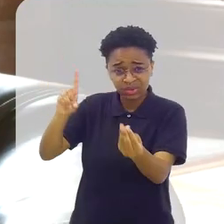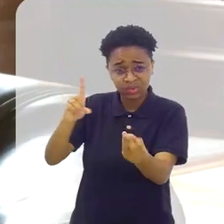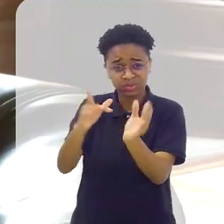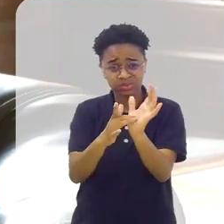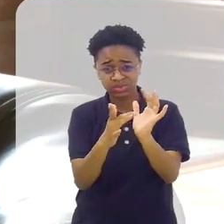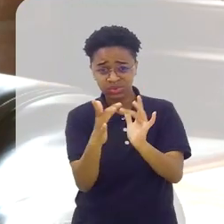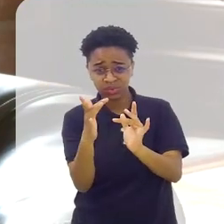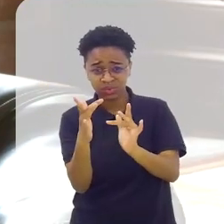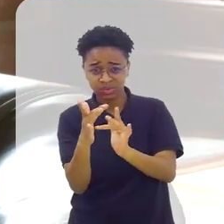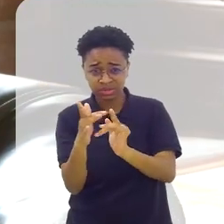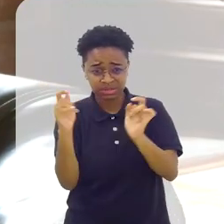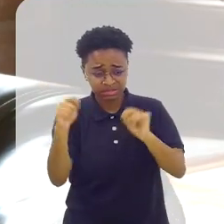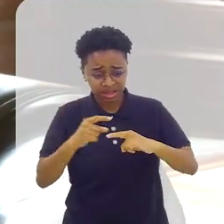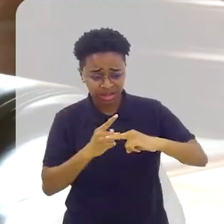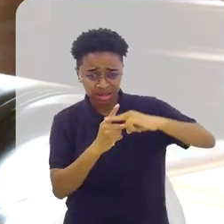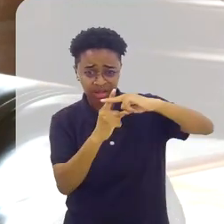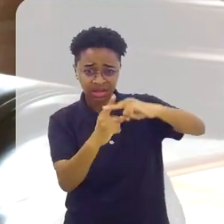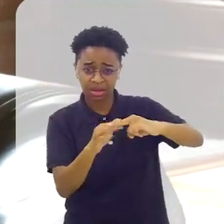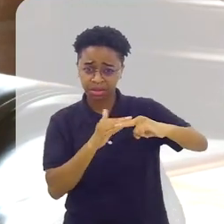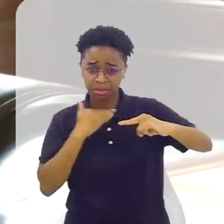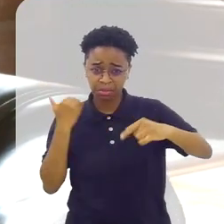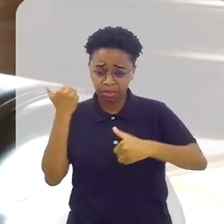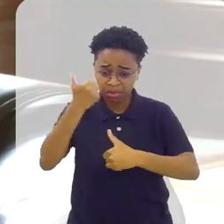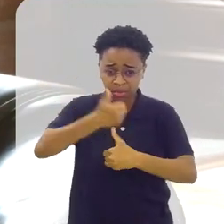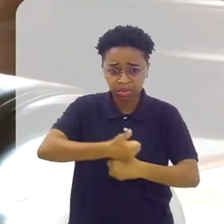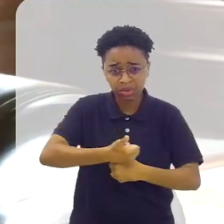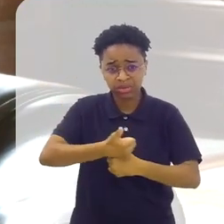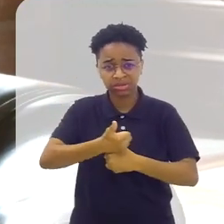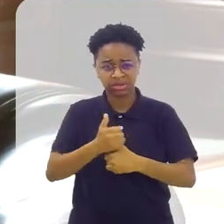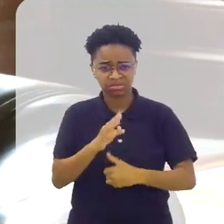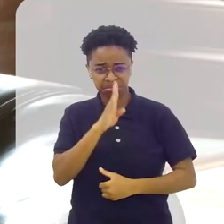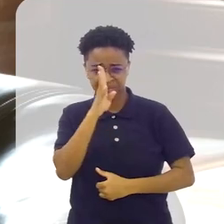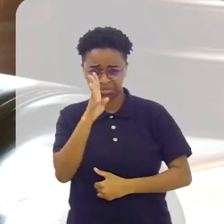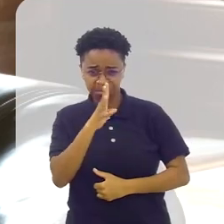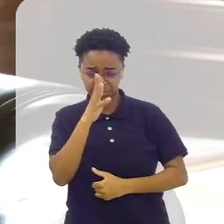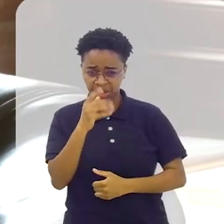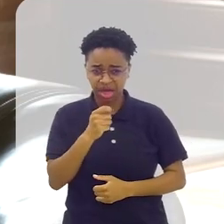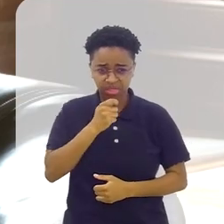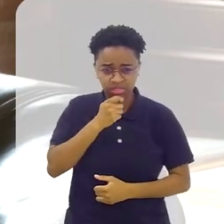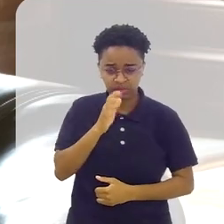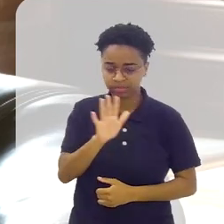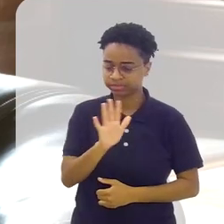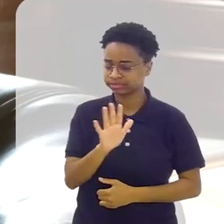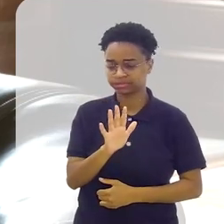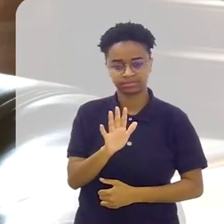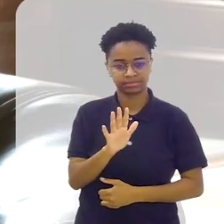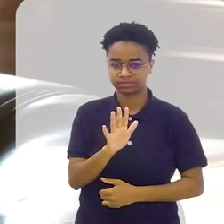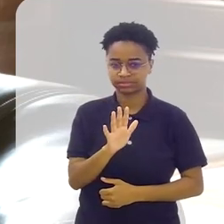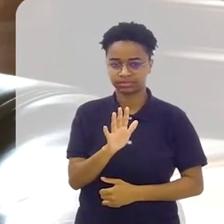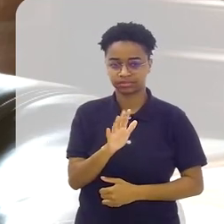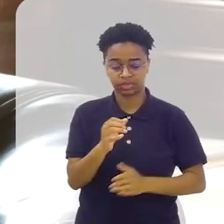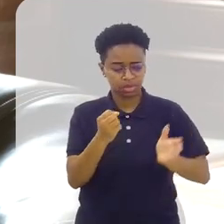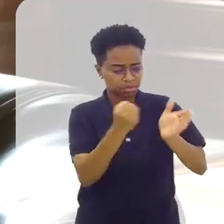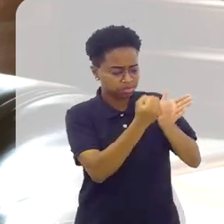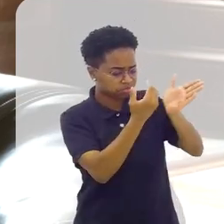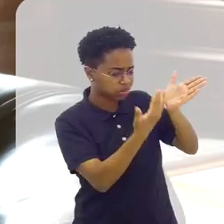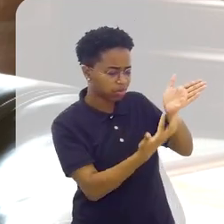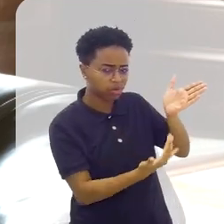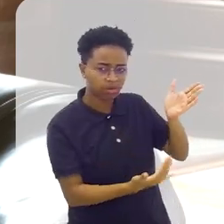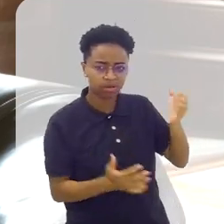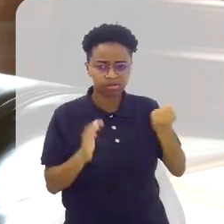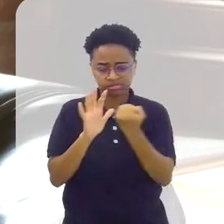história Deus não deu seu único filho para morrer por nós em vão